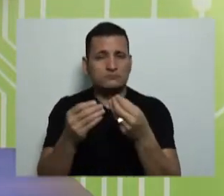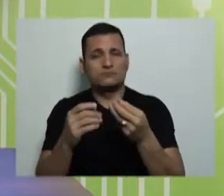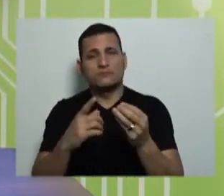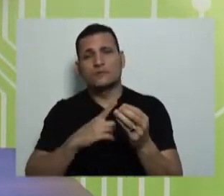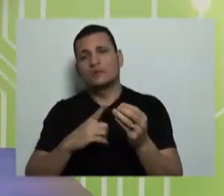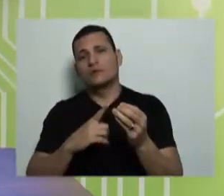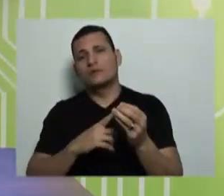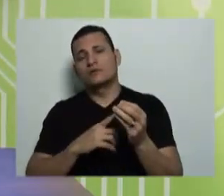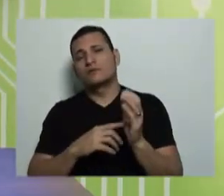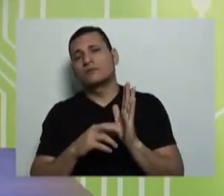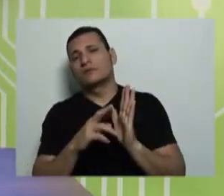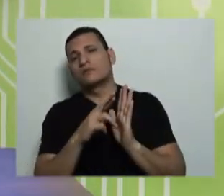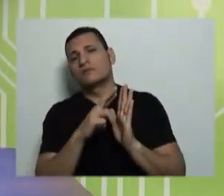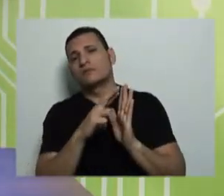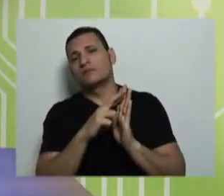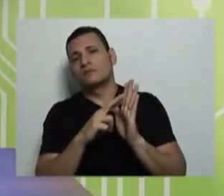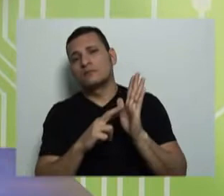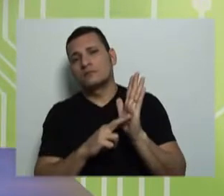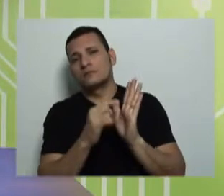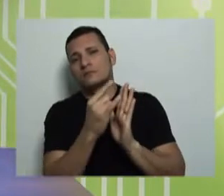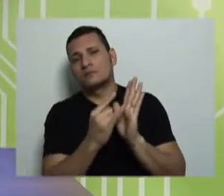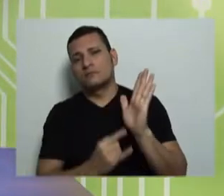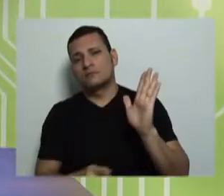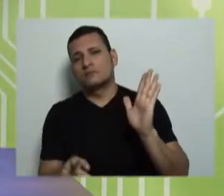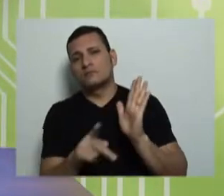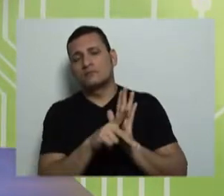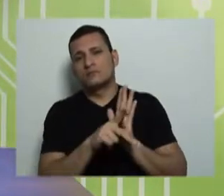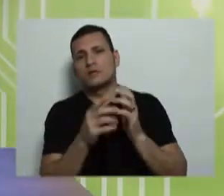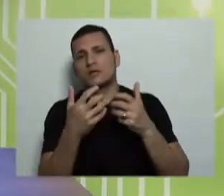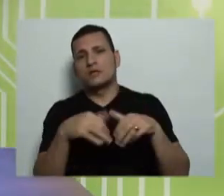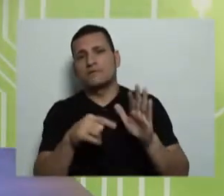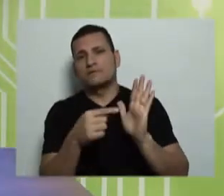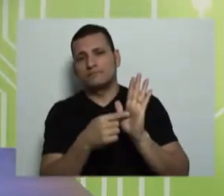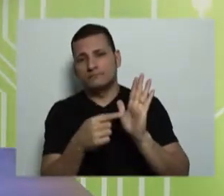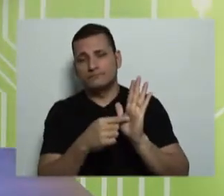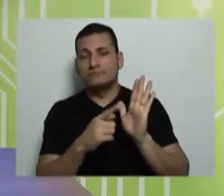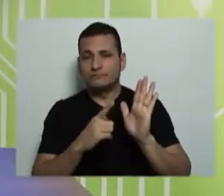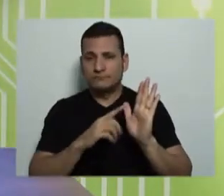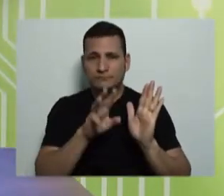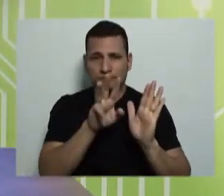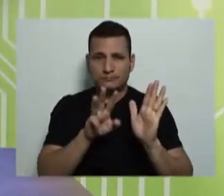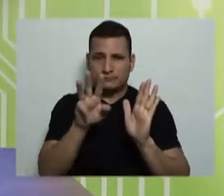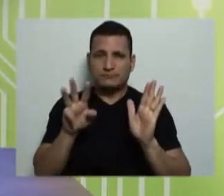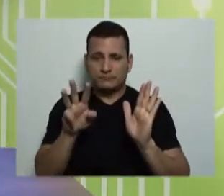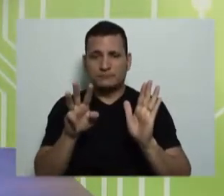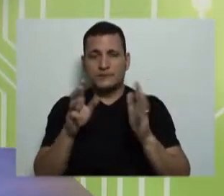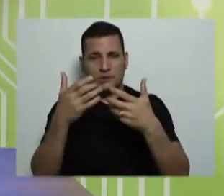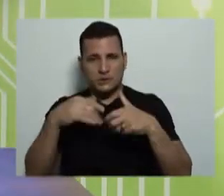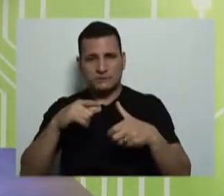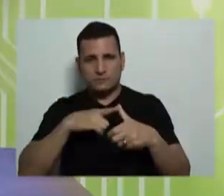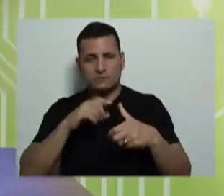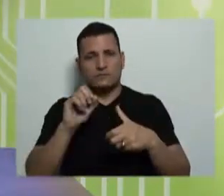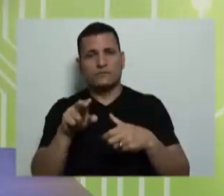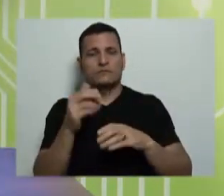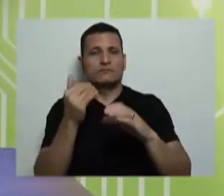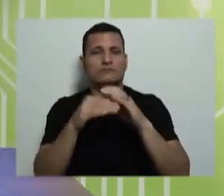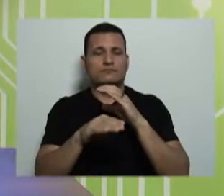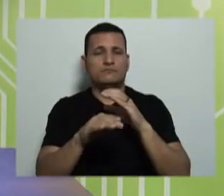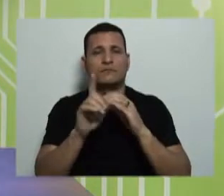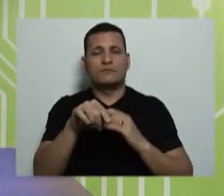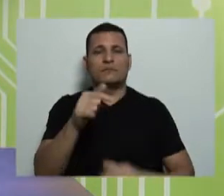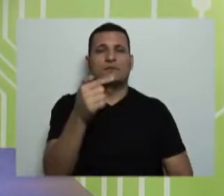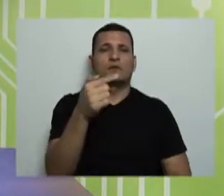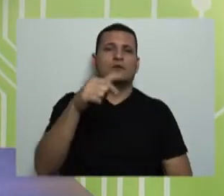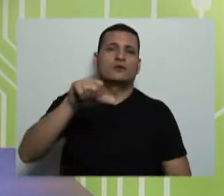trata exclusivamente sobre orientação de estágio, que ela está lá no site do IFRO e eu vou encaminhá-la para vocês, a resolução número 79 de